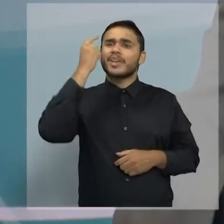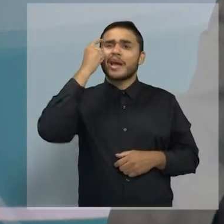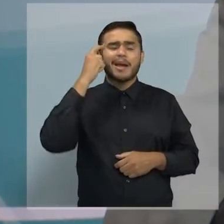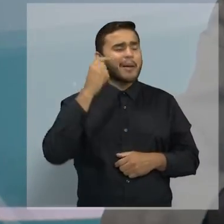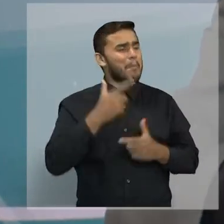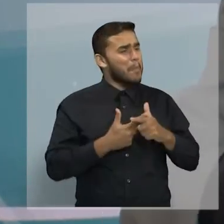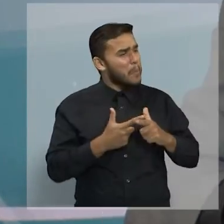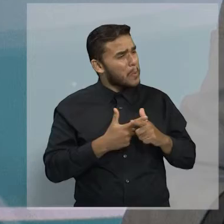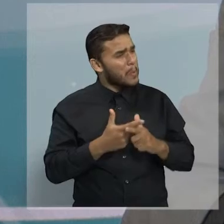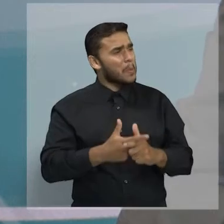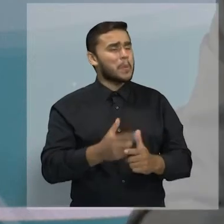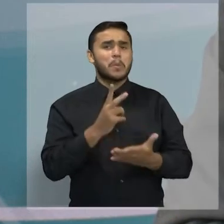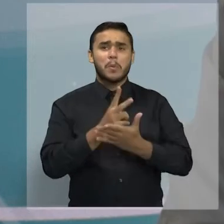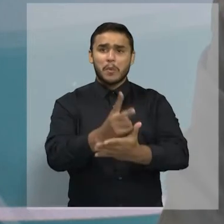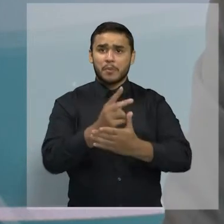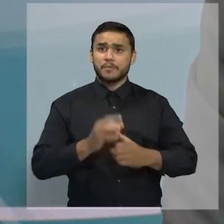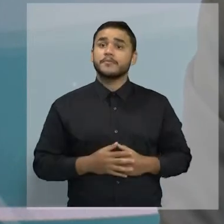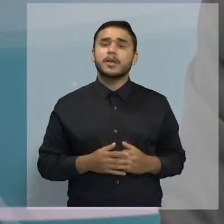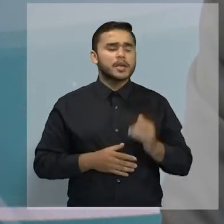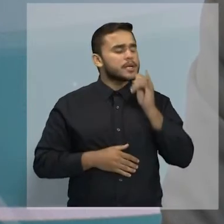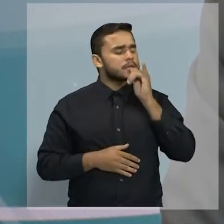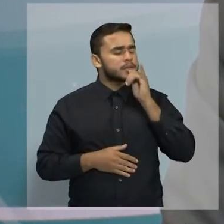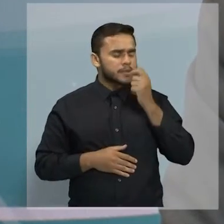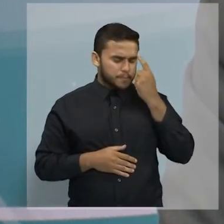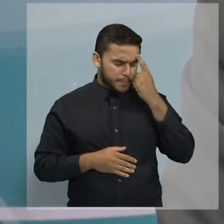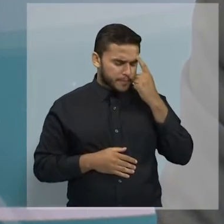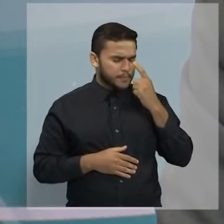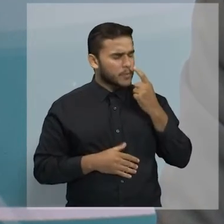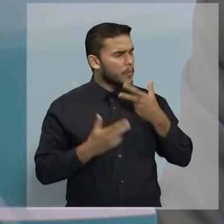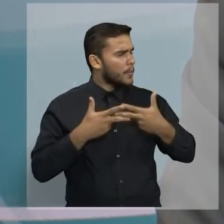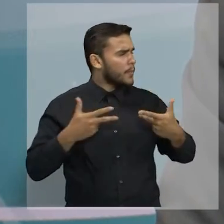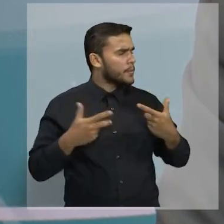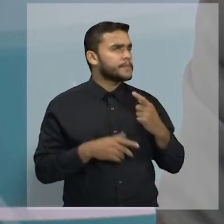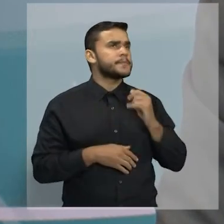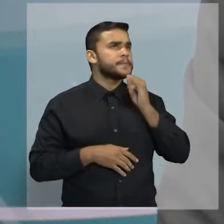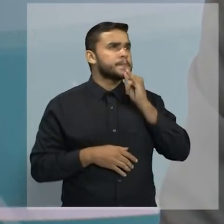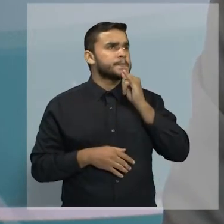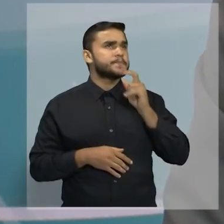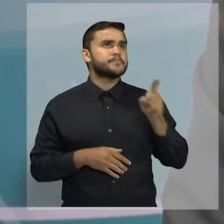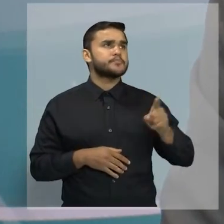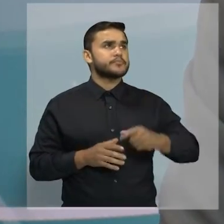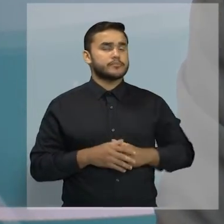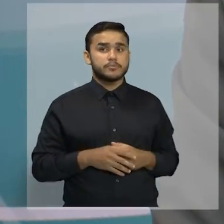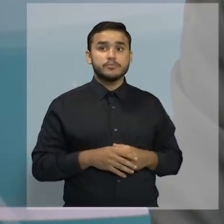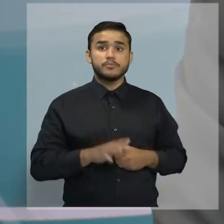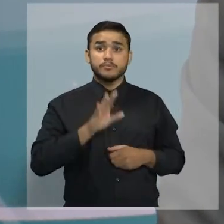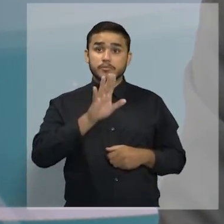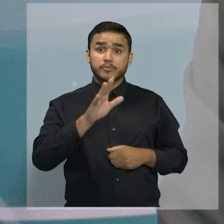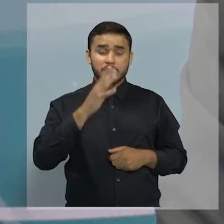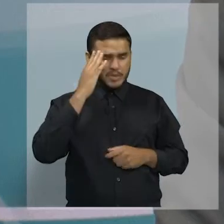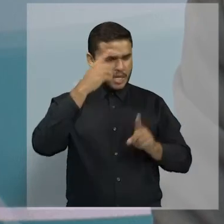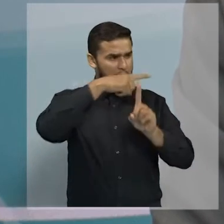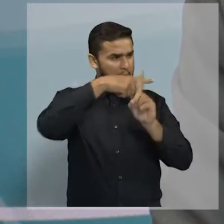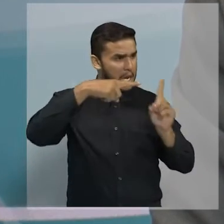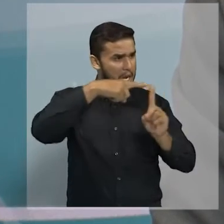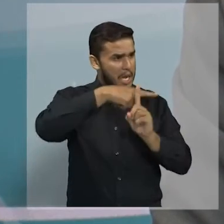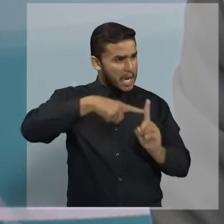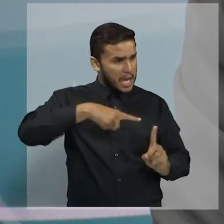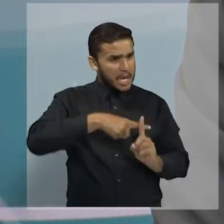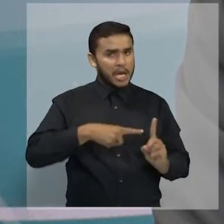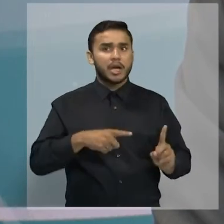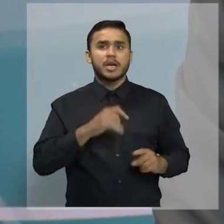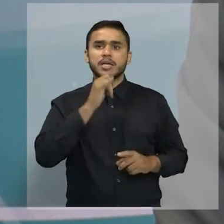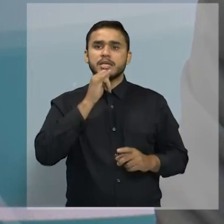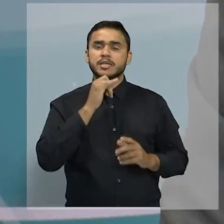nossas ações, elas precarizam. Né? Se a gente pensa também outras questões como as prioridades dos cortes,